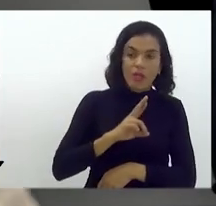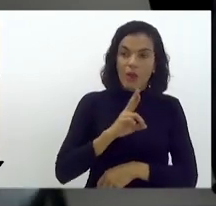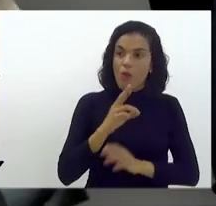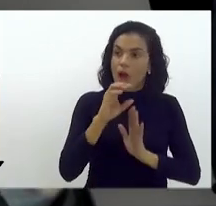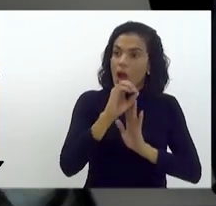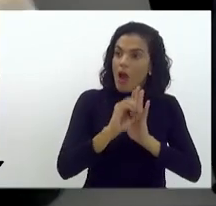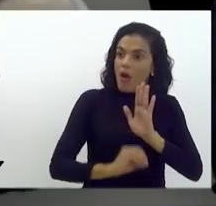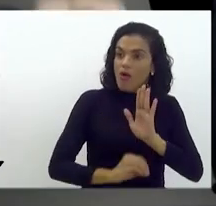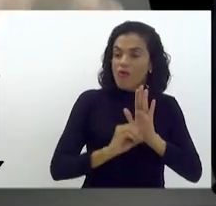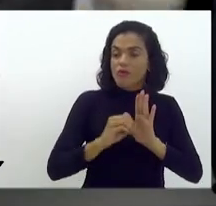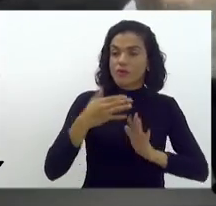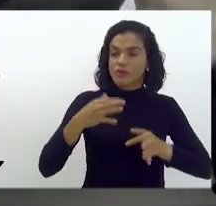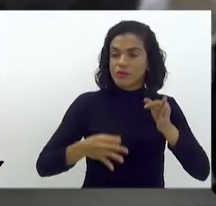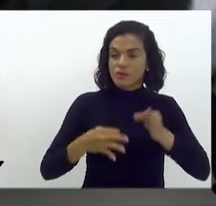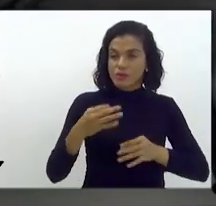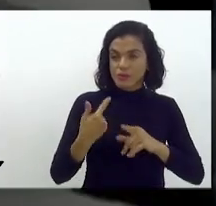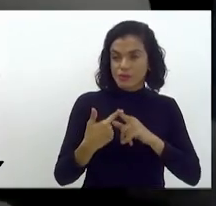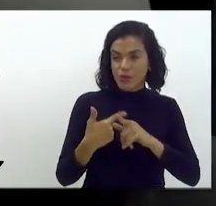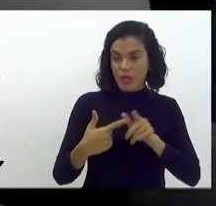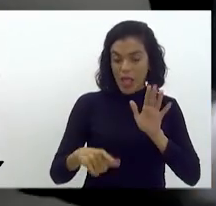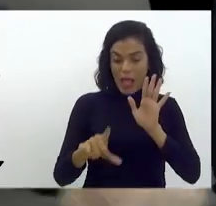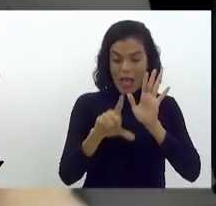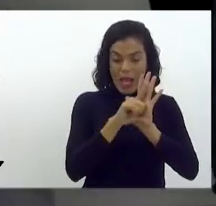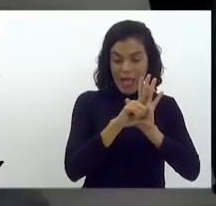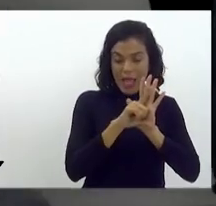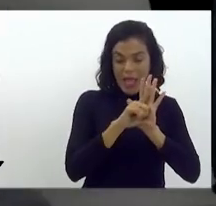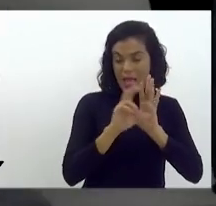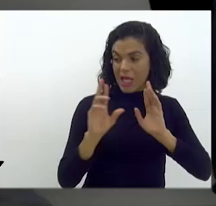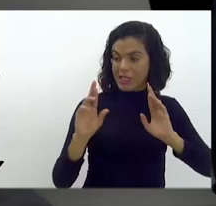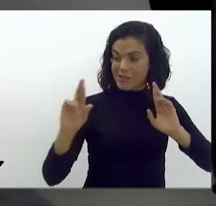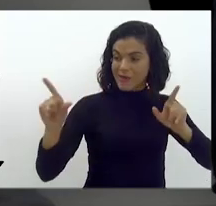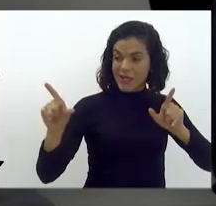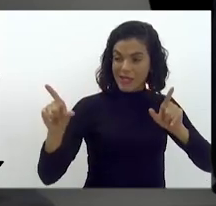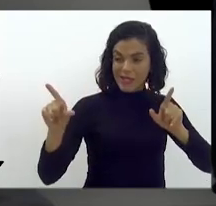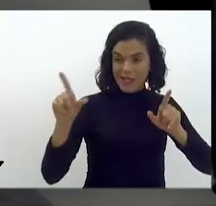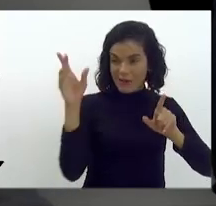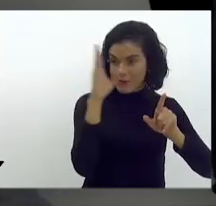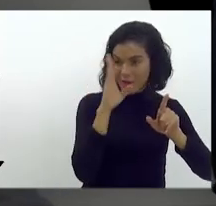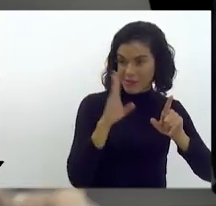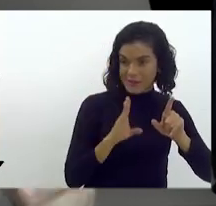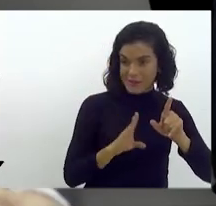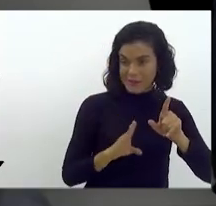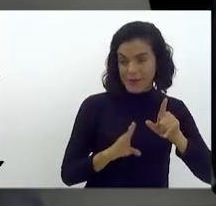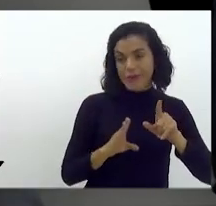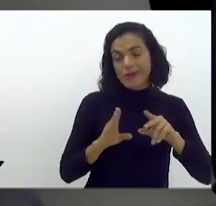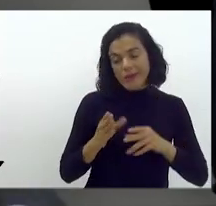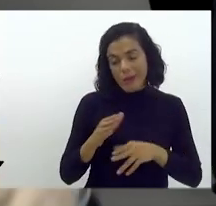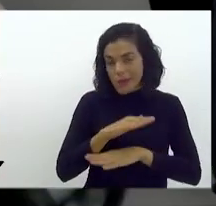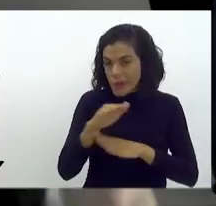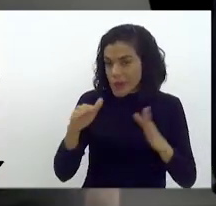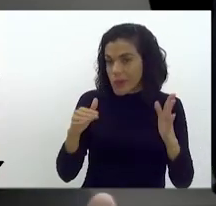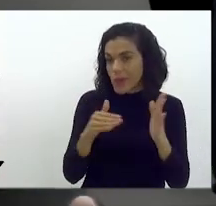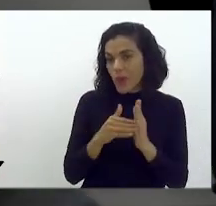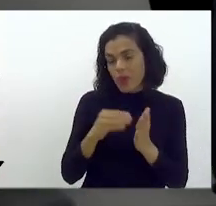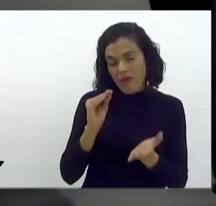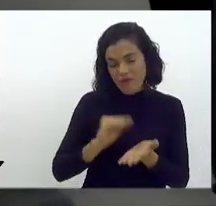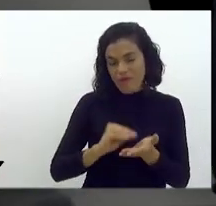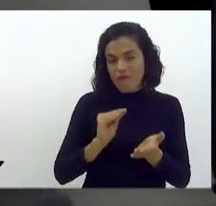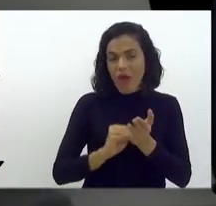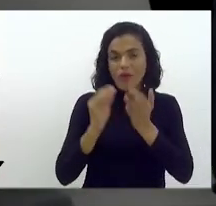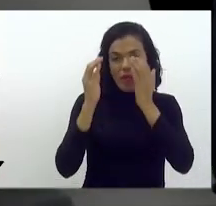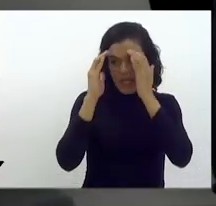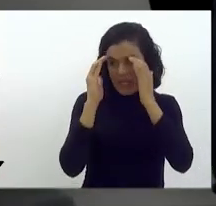porque ele entende que a legislação no país de origem não trata aquele tema da mesma forma Então tudo isso é um desrespeito